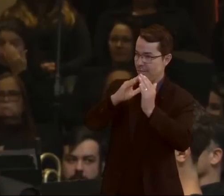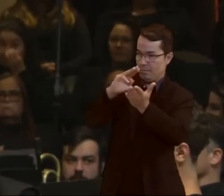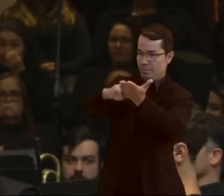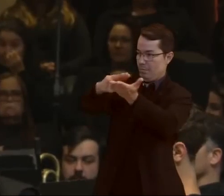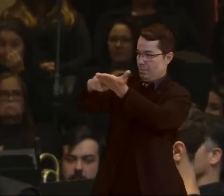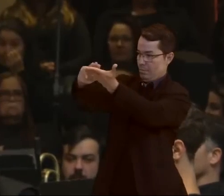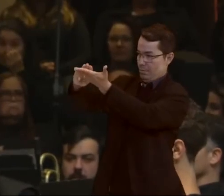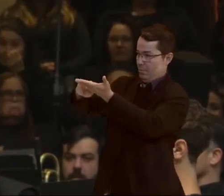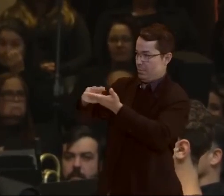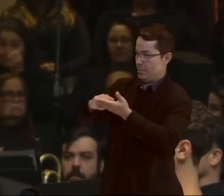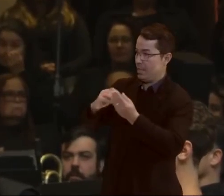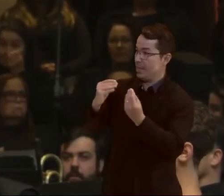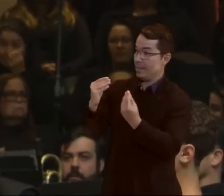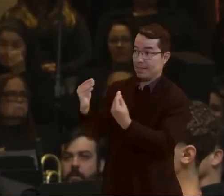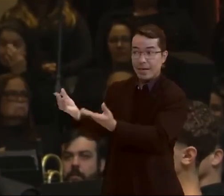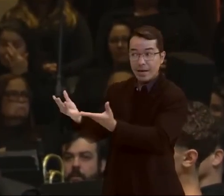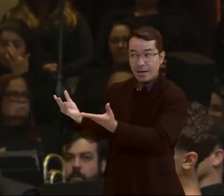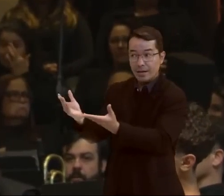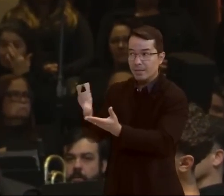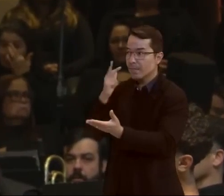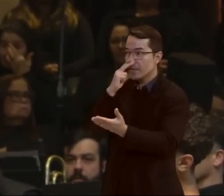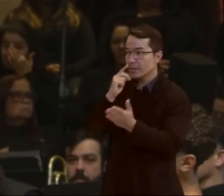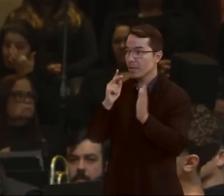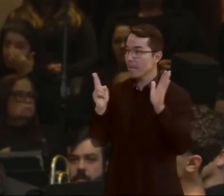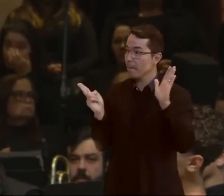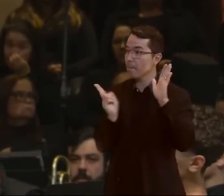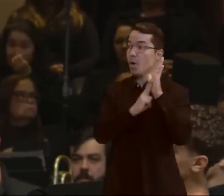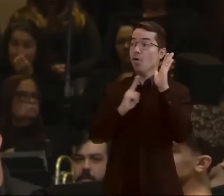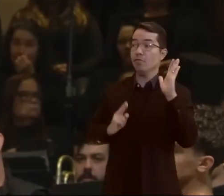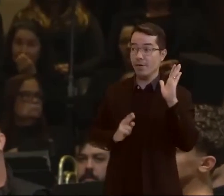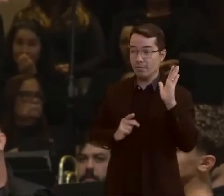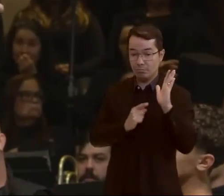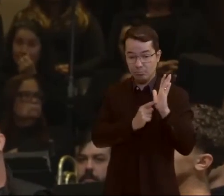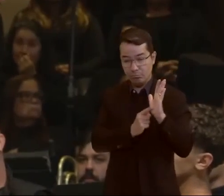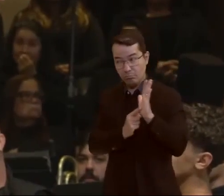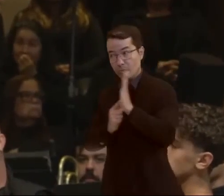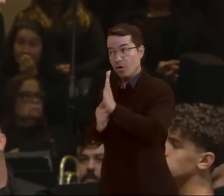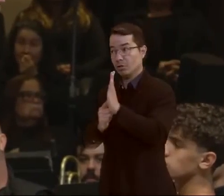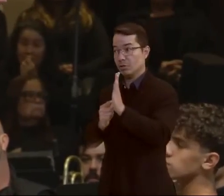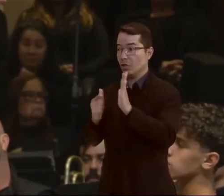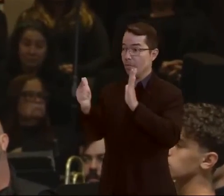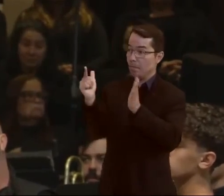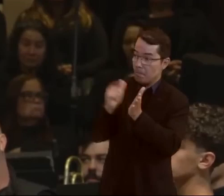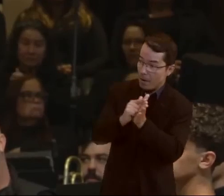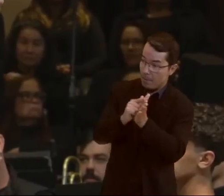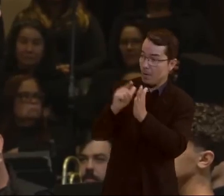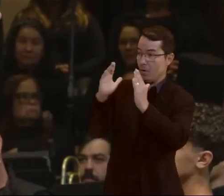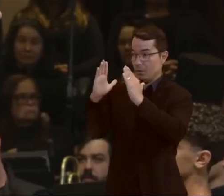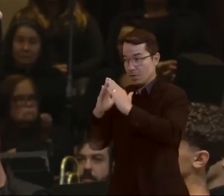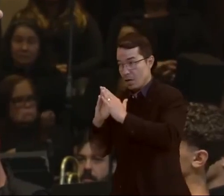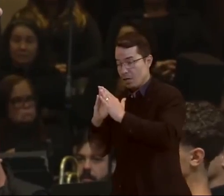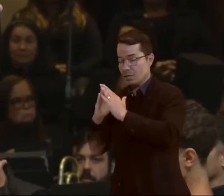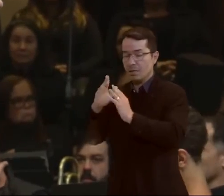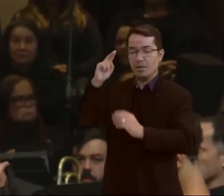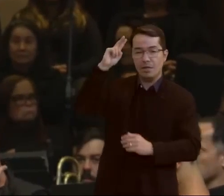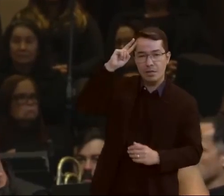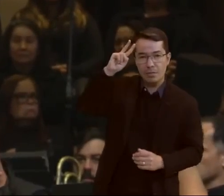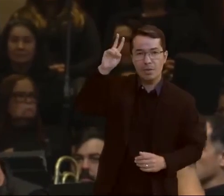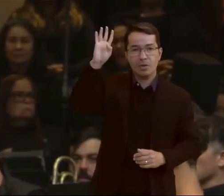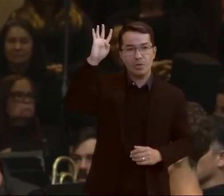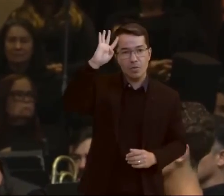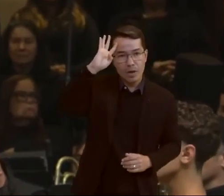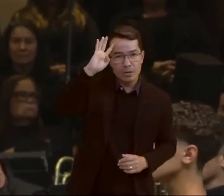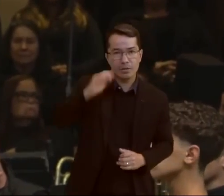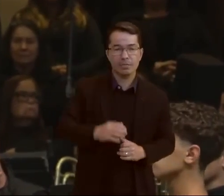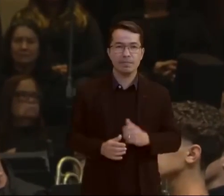operação. Aí eu fiz uma reunião para falar com as pessoas, começar a apresentar o projeto. Fiz isso numa quarta-feira. Na